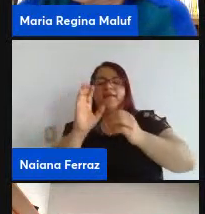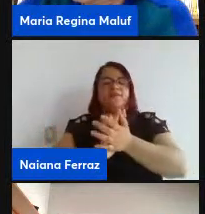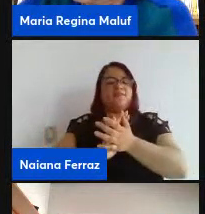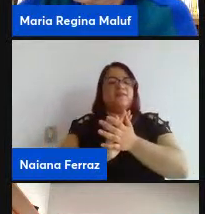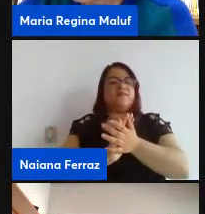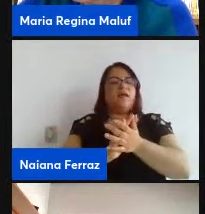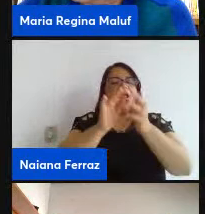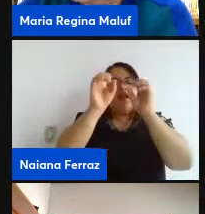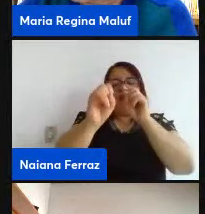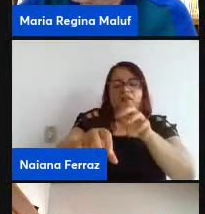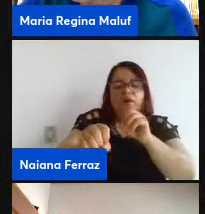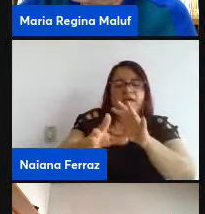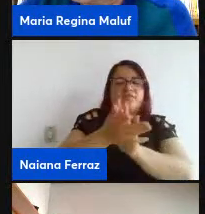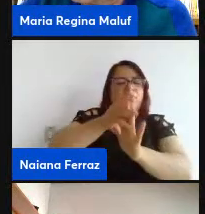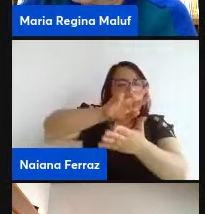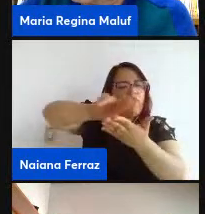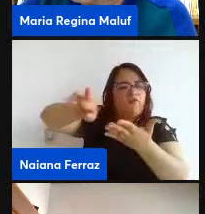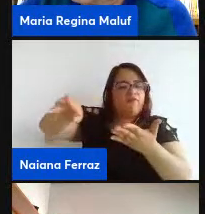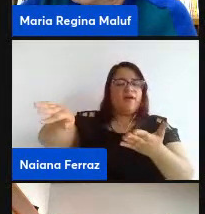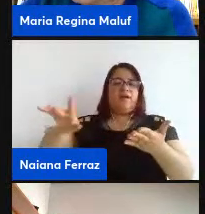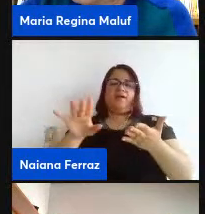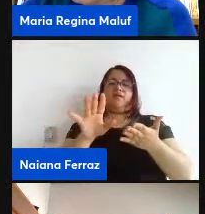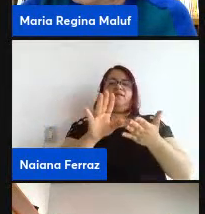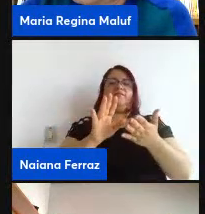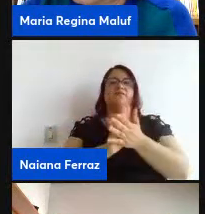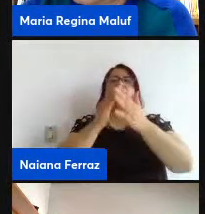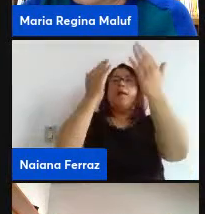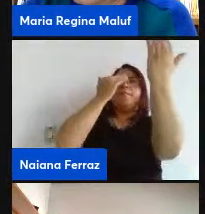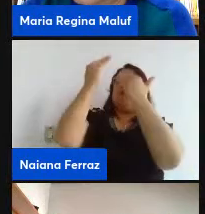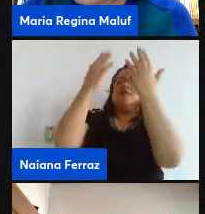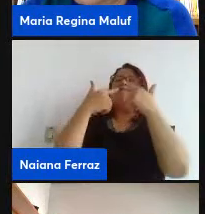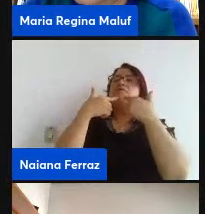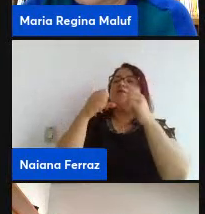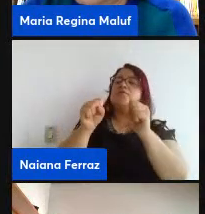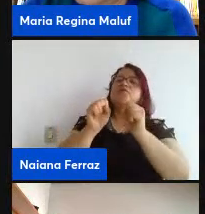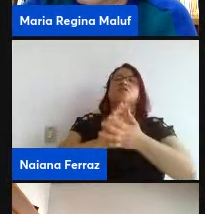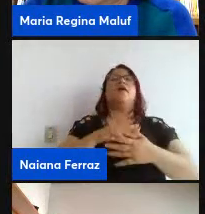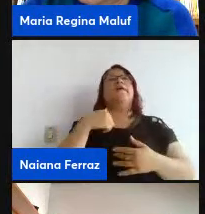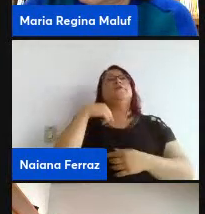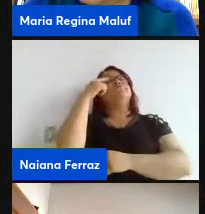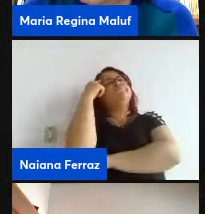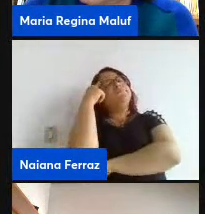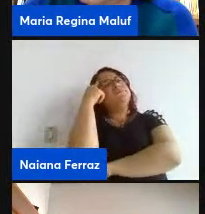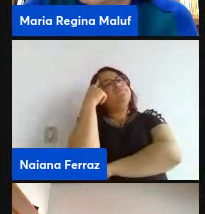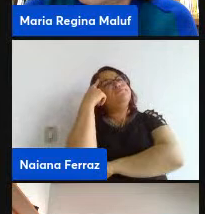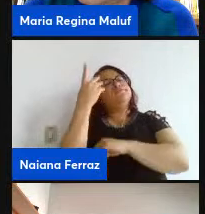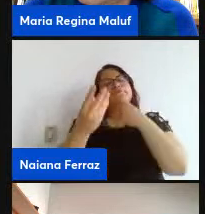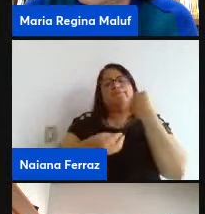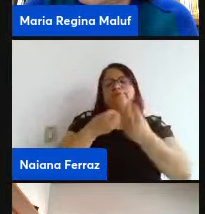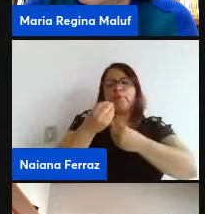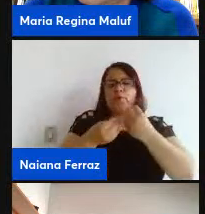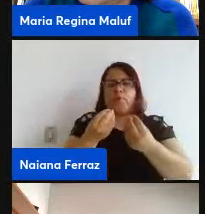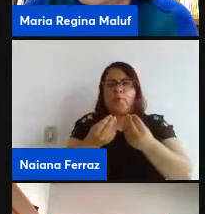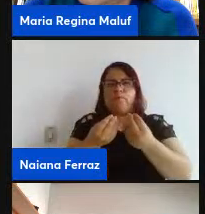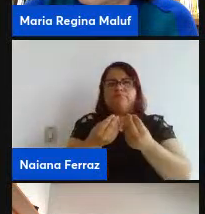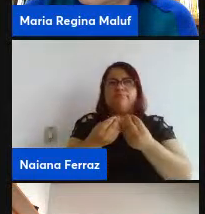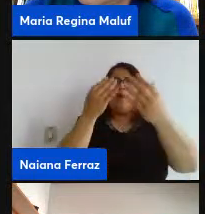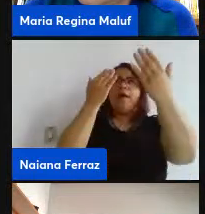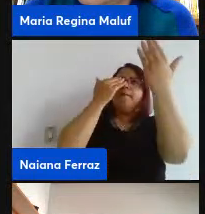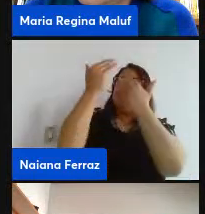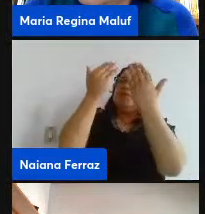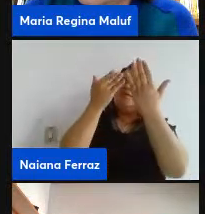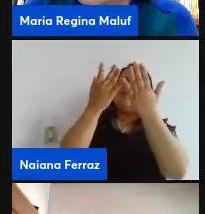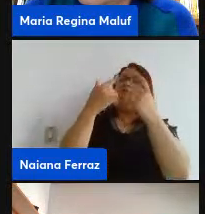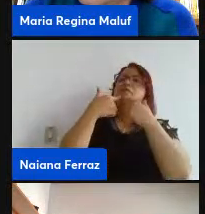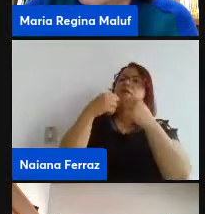em várias vertentes, e aí eu fiquei pensando onde é que eu poderia me situar, né, situar a psicolinguística com a qual eu